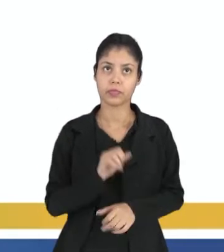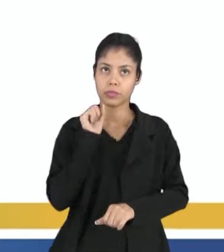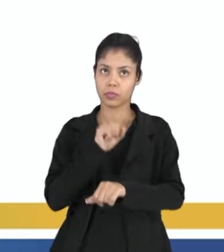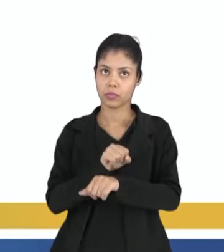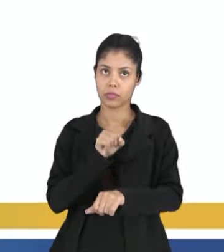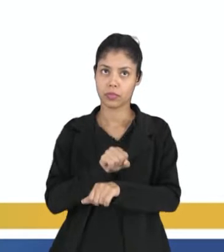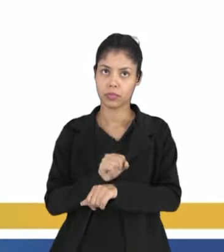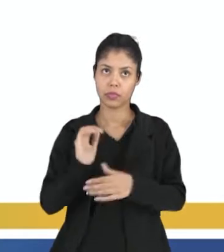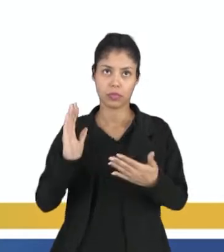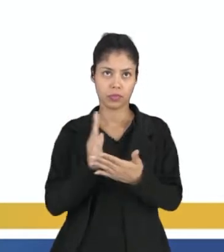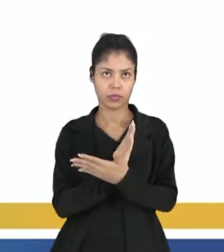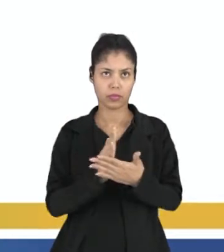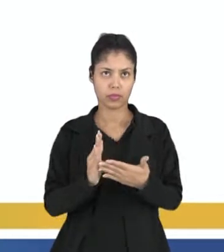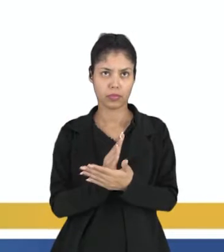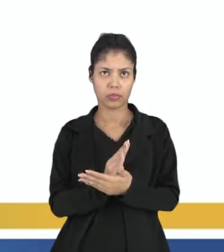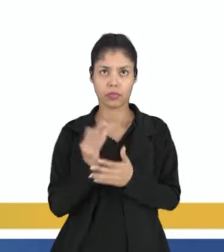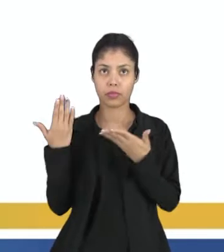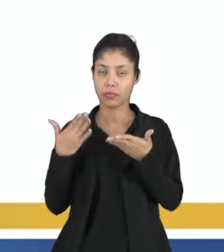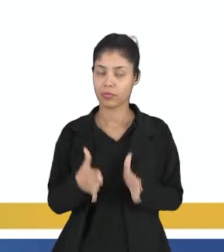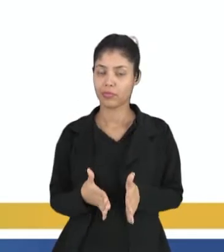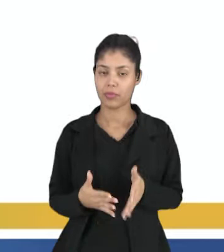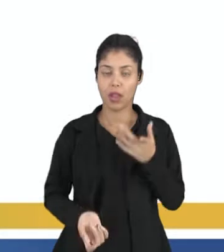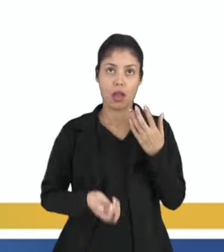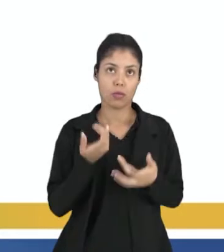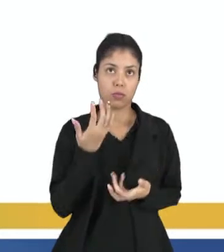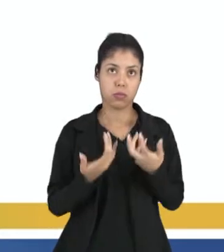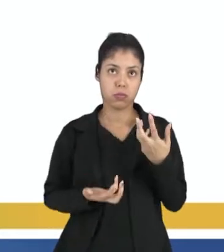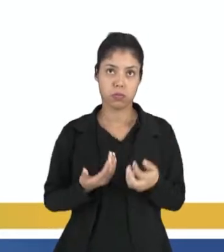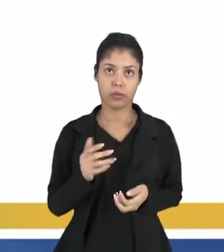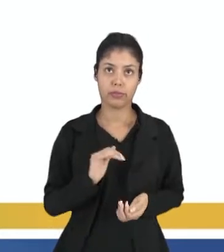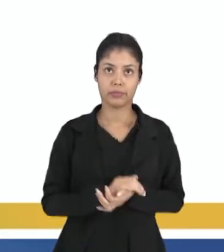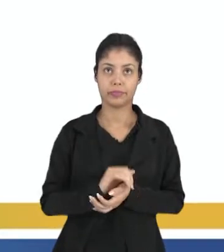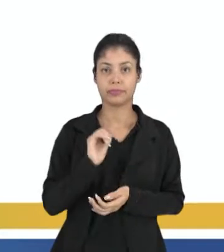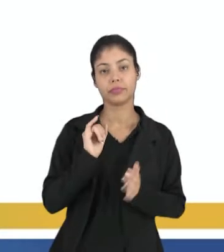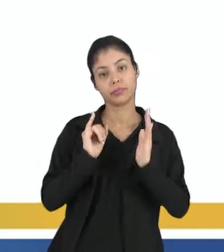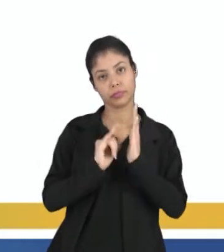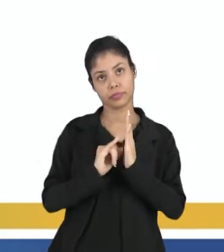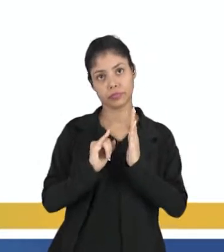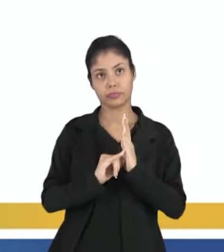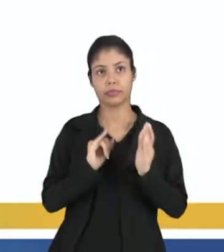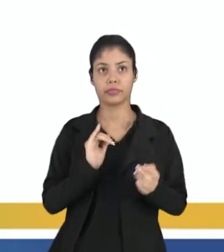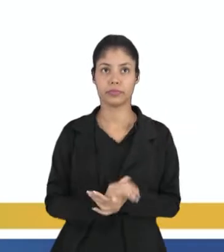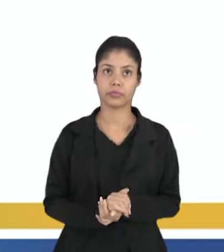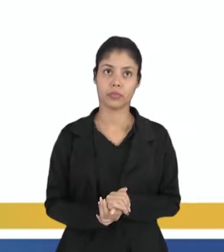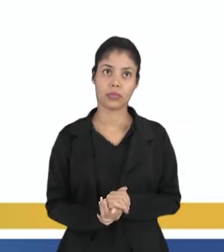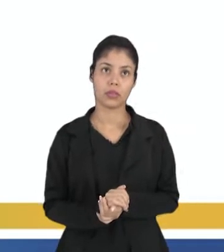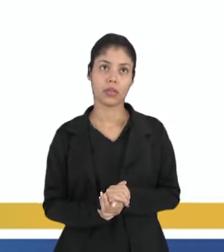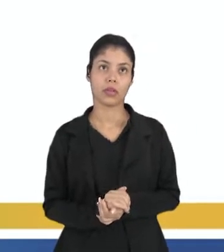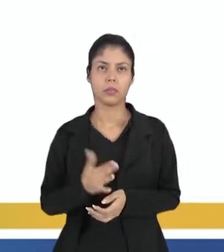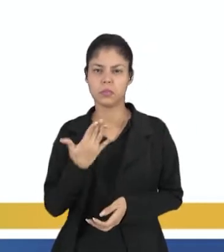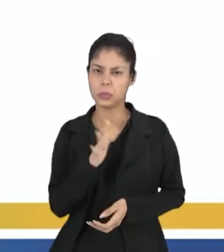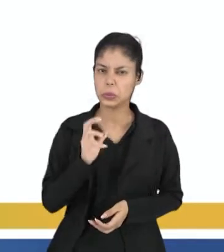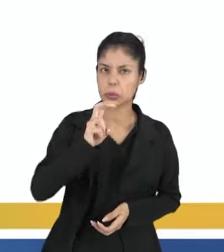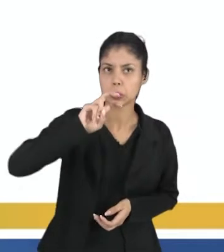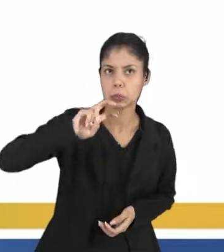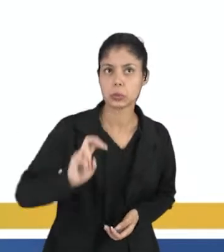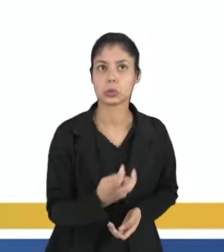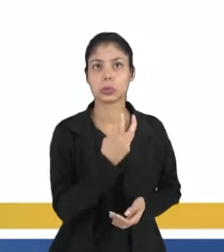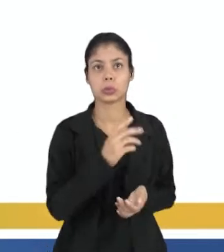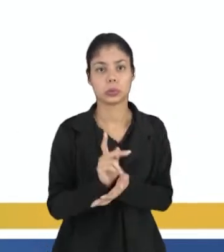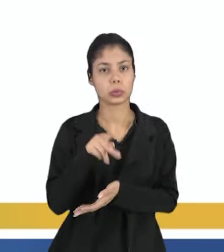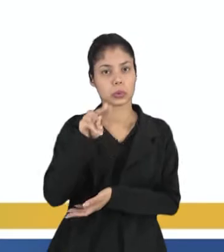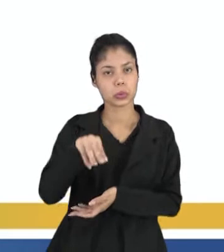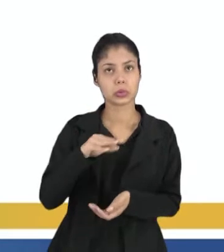2020. Só esperando alguém chegar com fogo, afirma Instituto. Uma área de